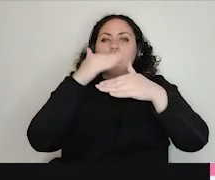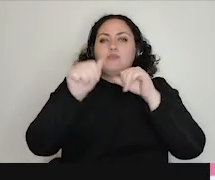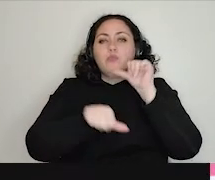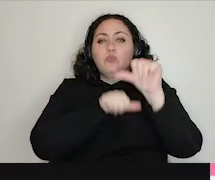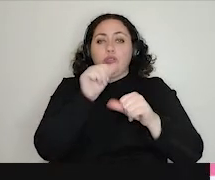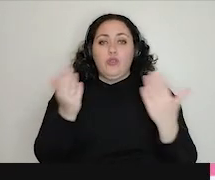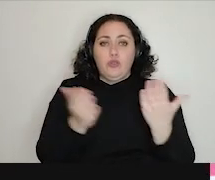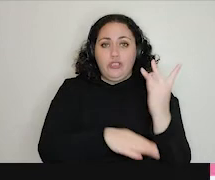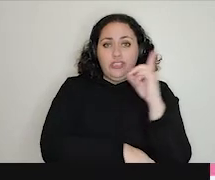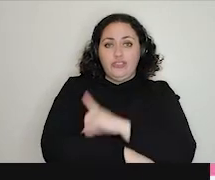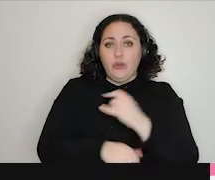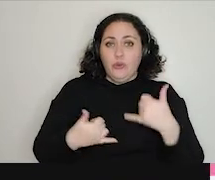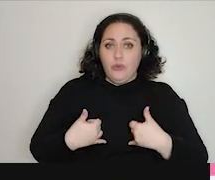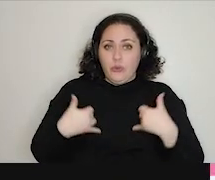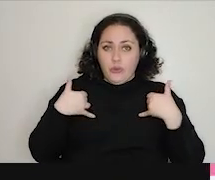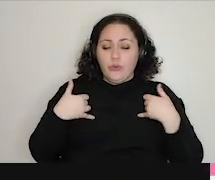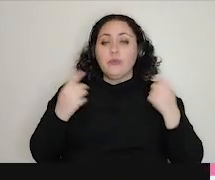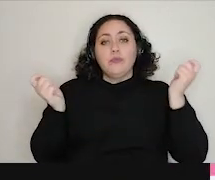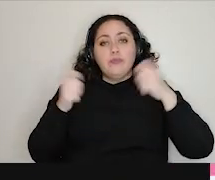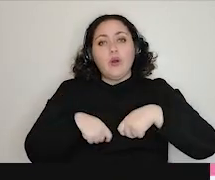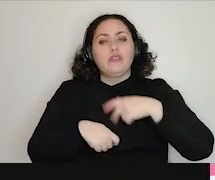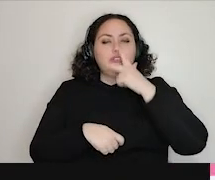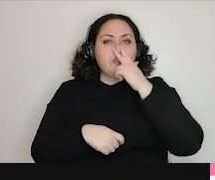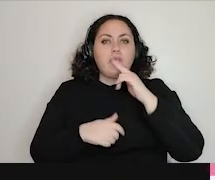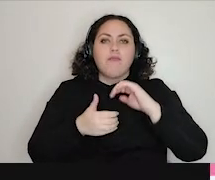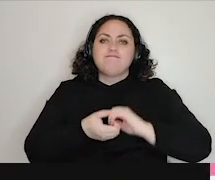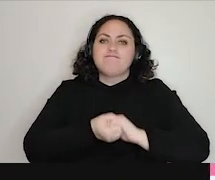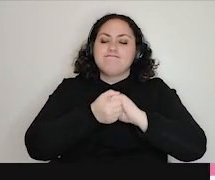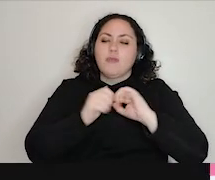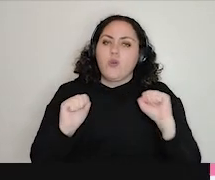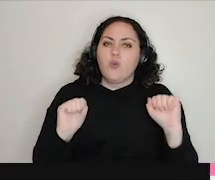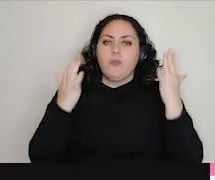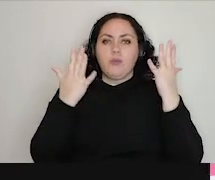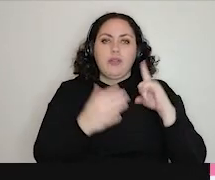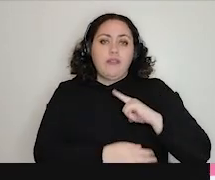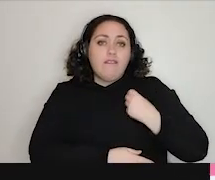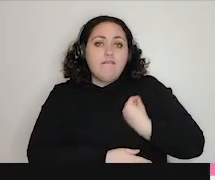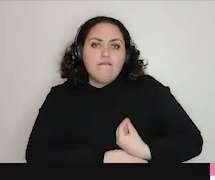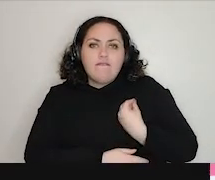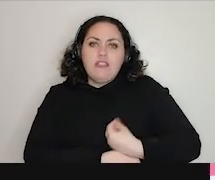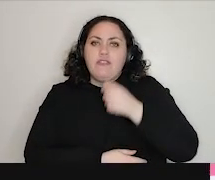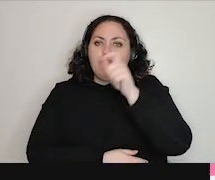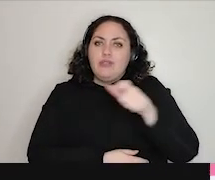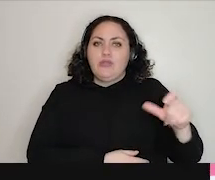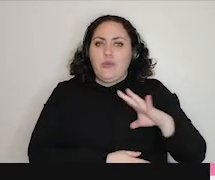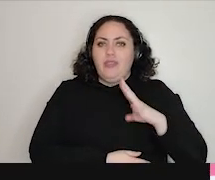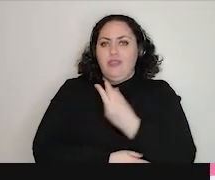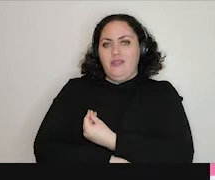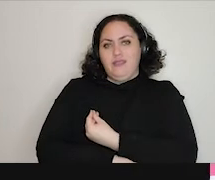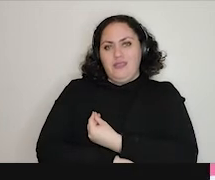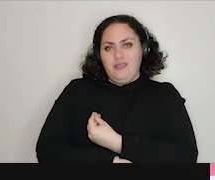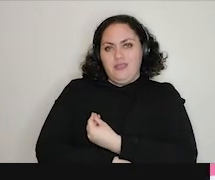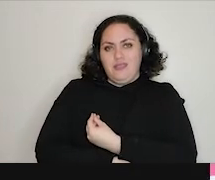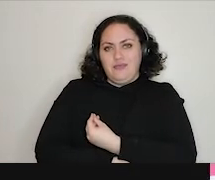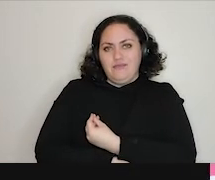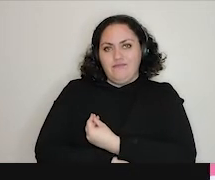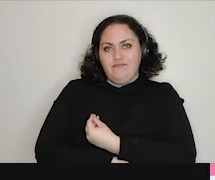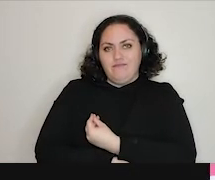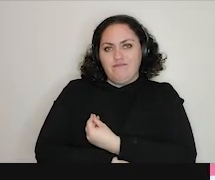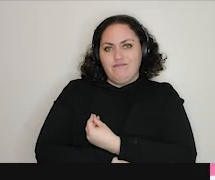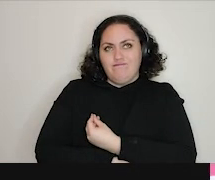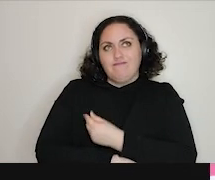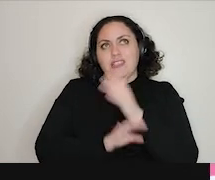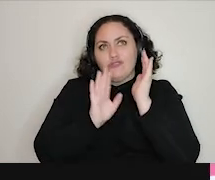essas mudanças. Que no dia do orgulho, a gente possa também estar comemorando a vivência, a existência dessas pessoas trans que